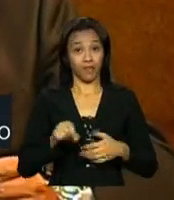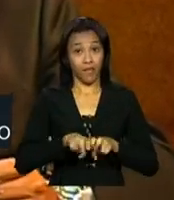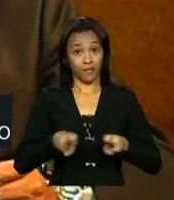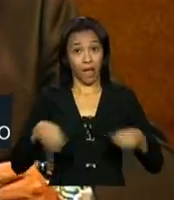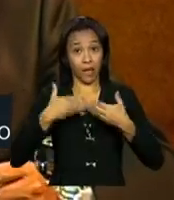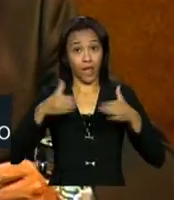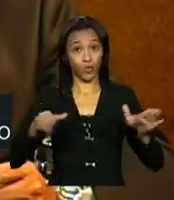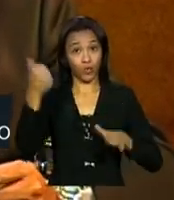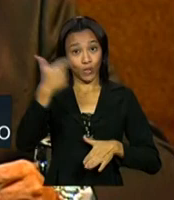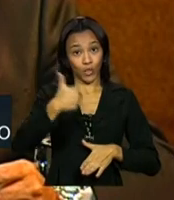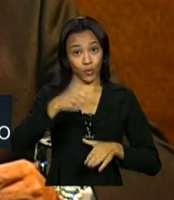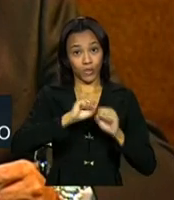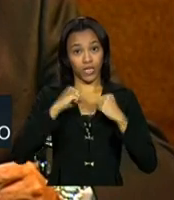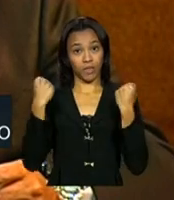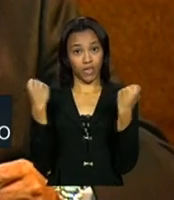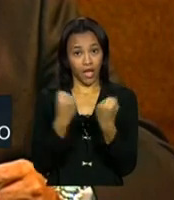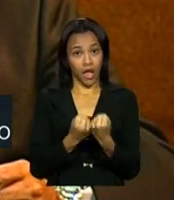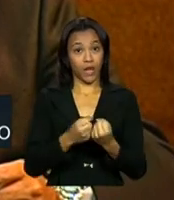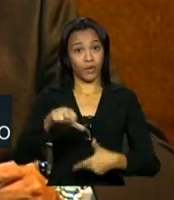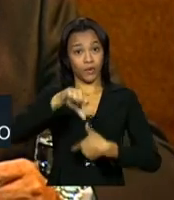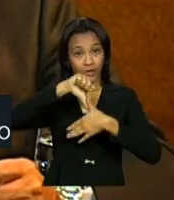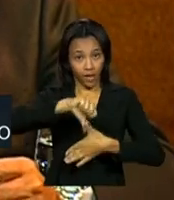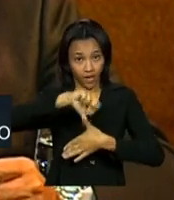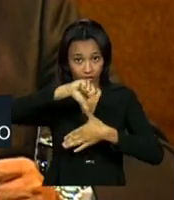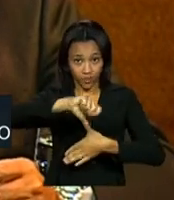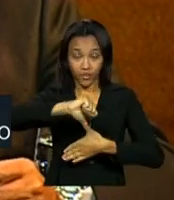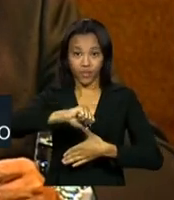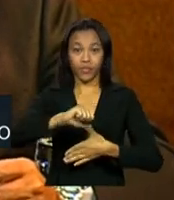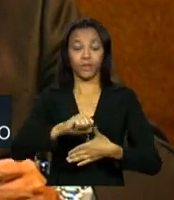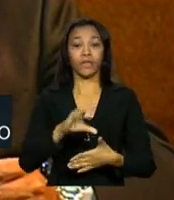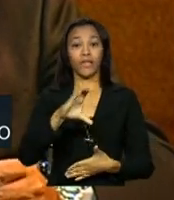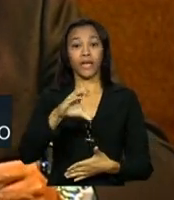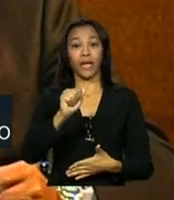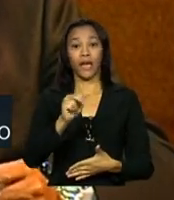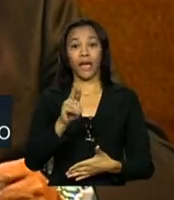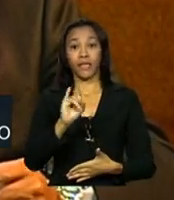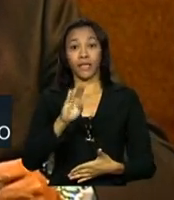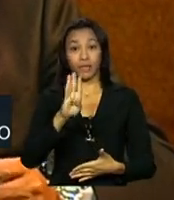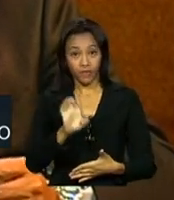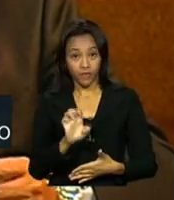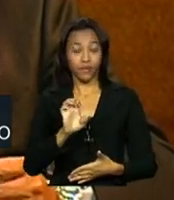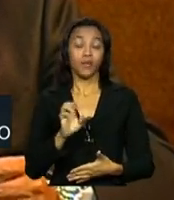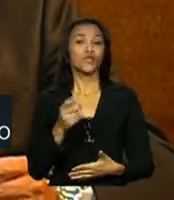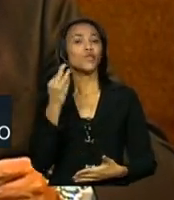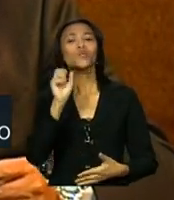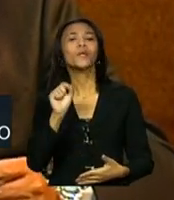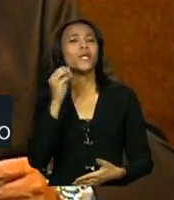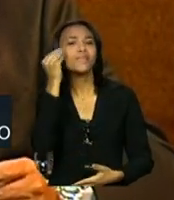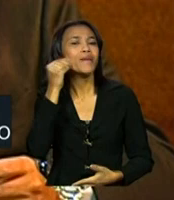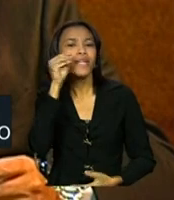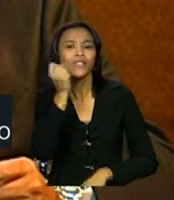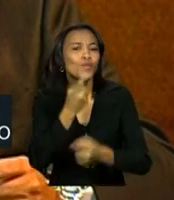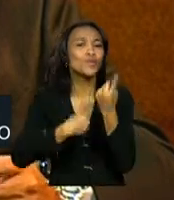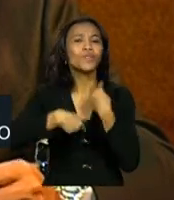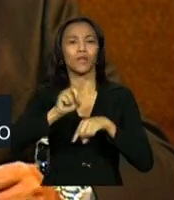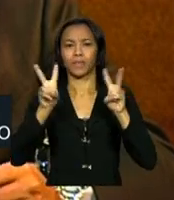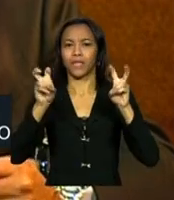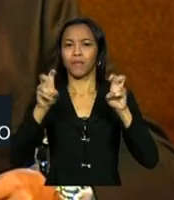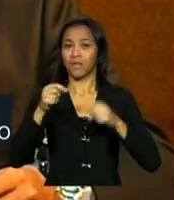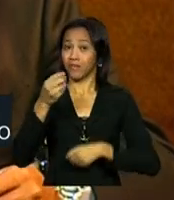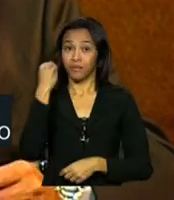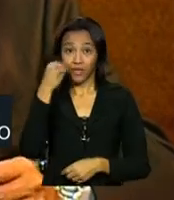do segundo seminário latino-americano e cariano sobre experiências exitosas em